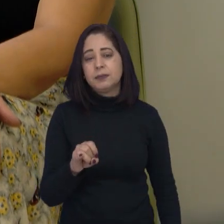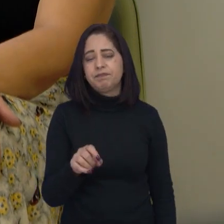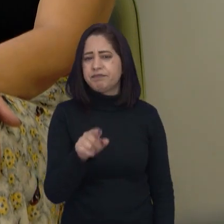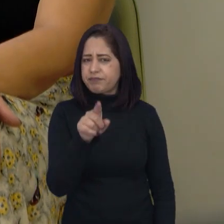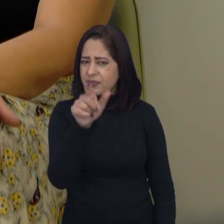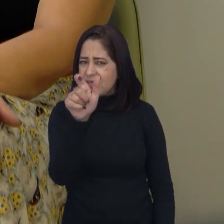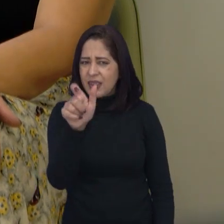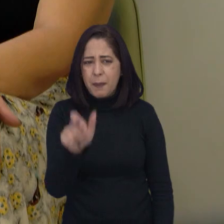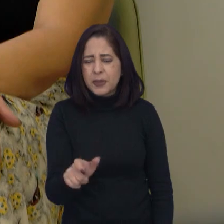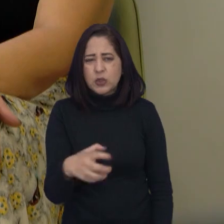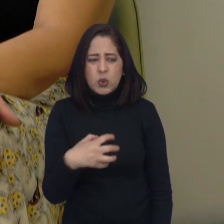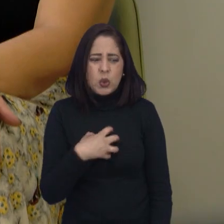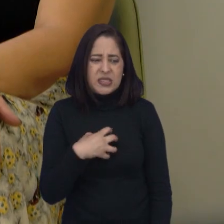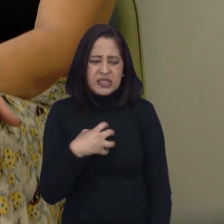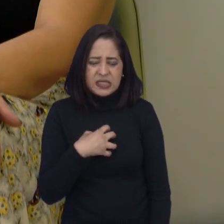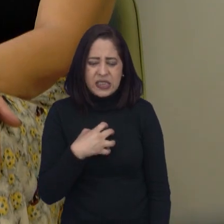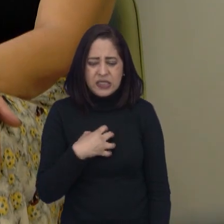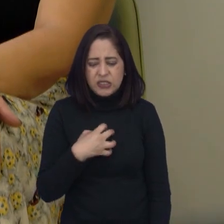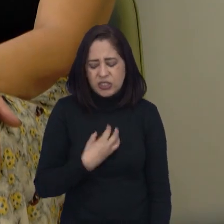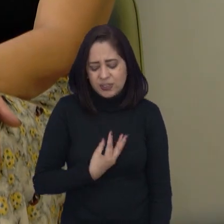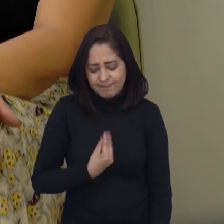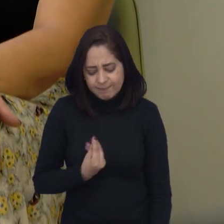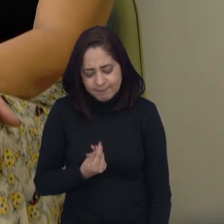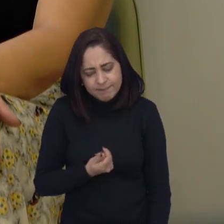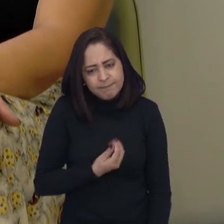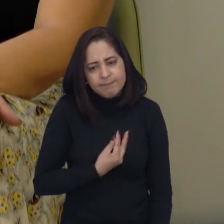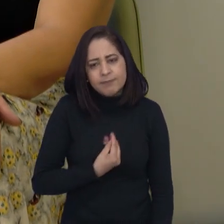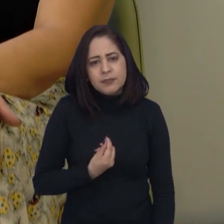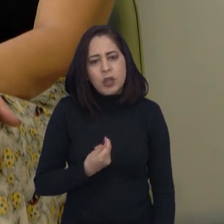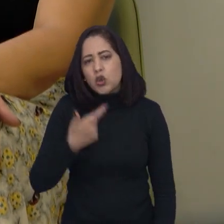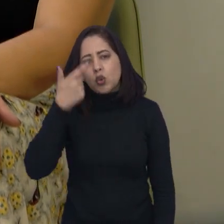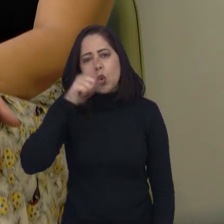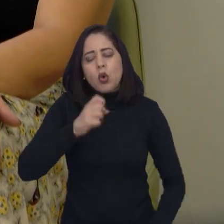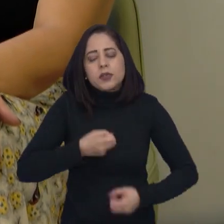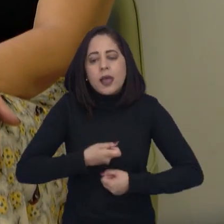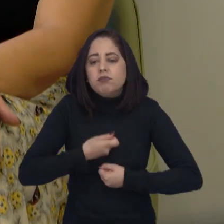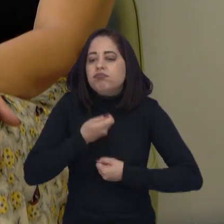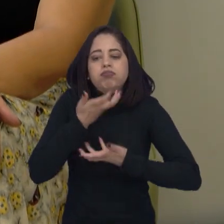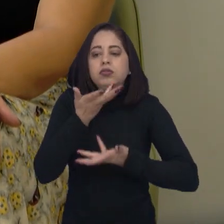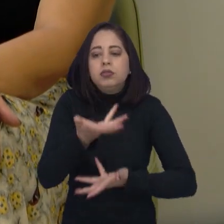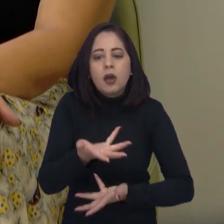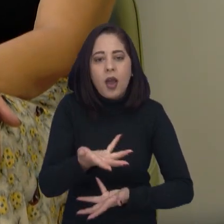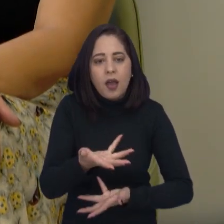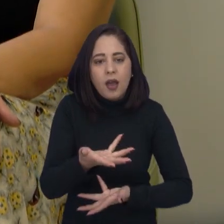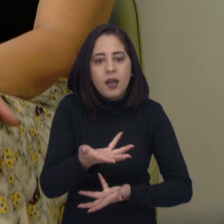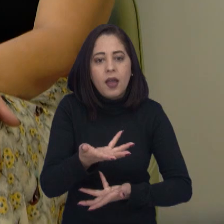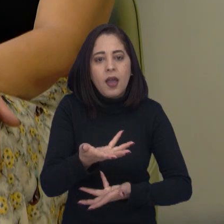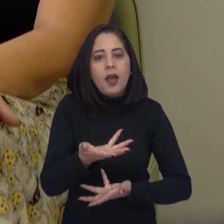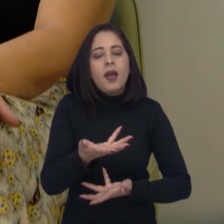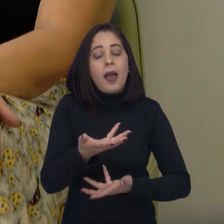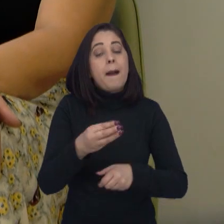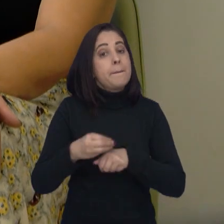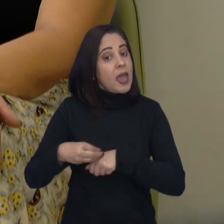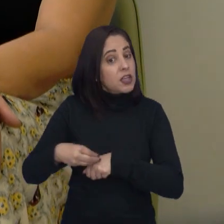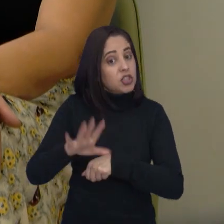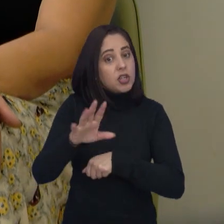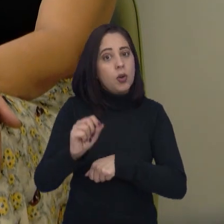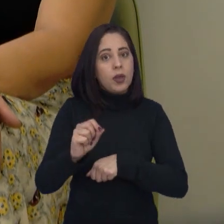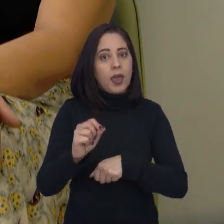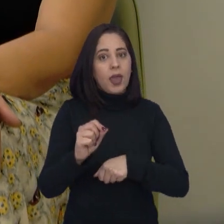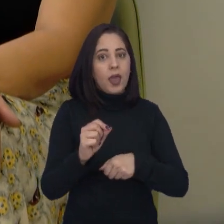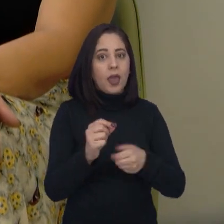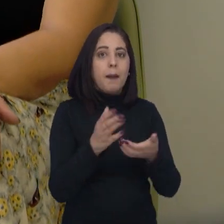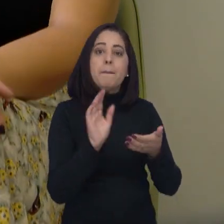sentem à vontade ainda para expressar os seus sentimentos, os seus pensamentos, um exercício que eu gosto muito de passar para os meus pacientes é fazer um diário